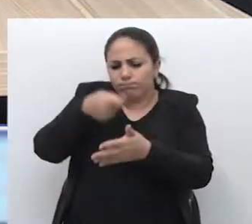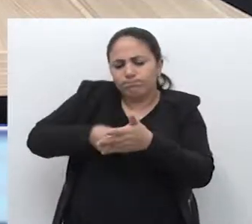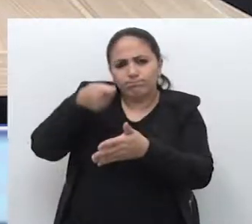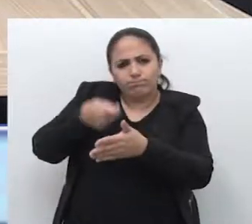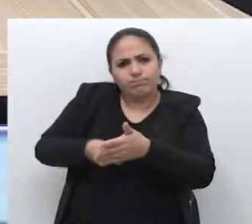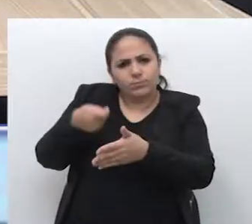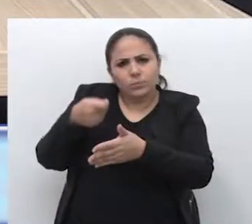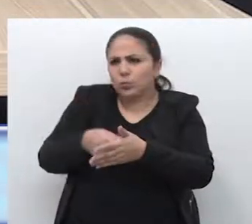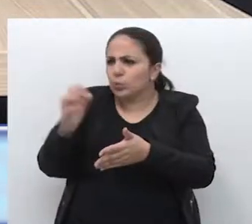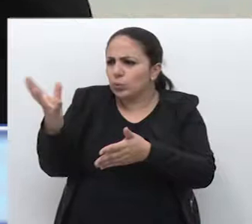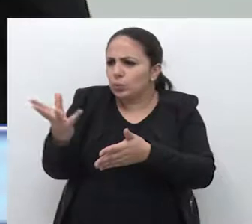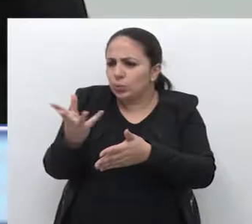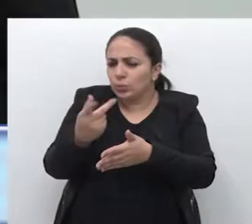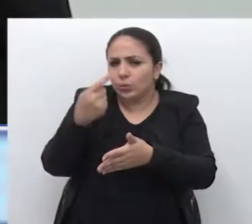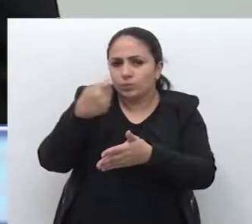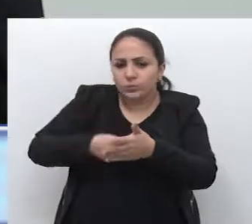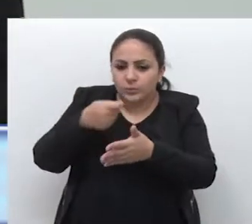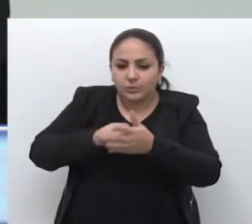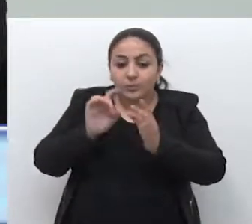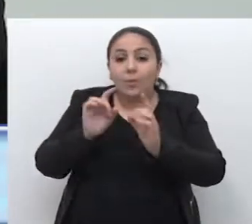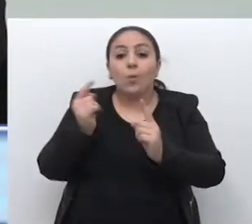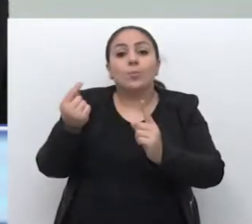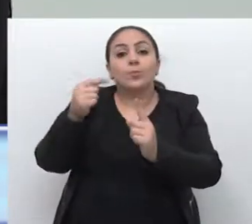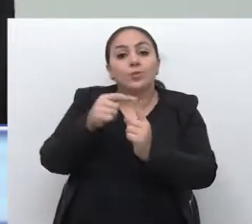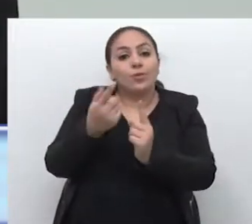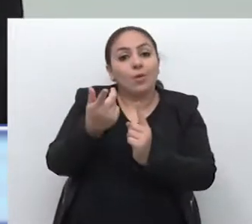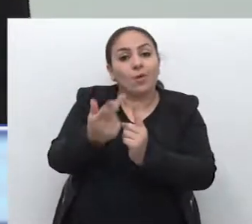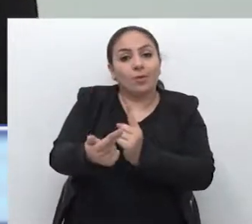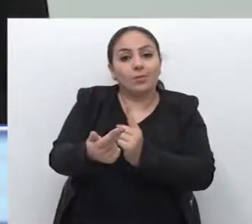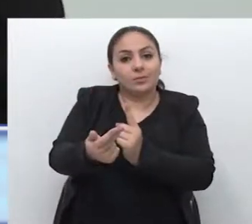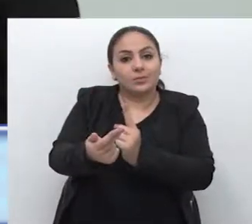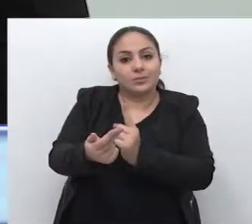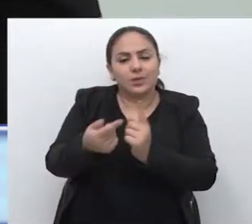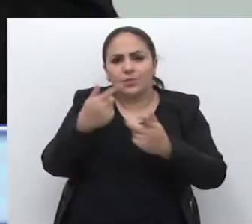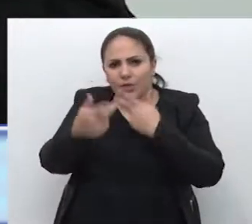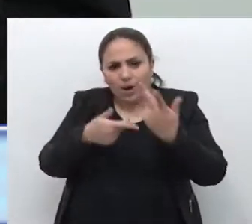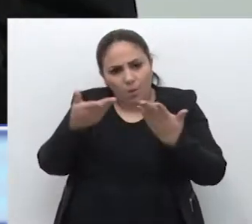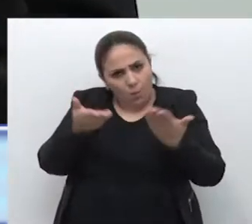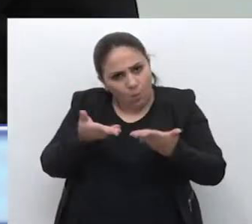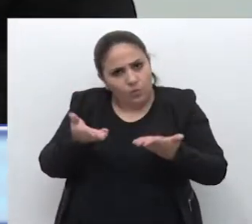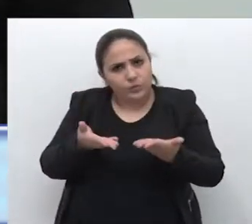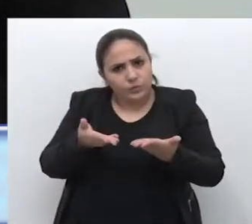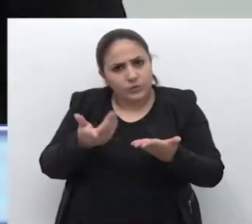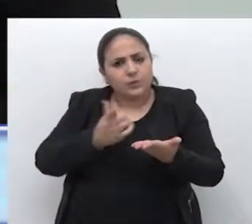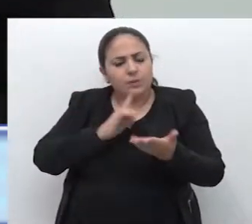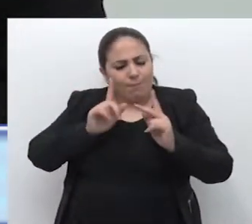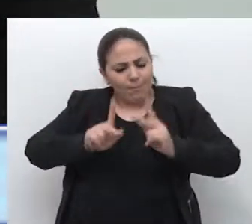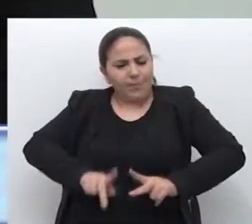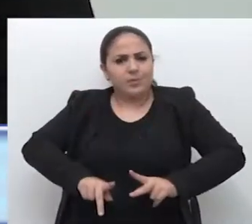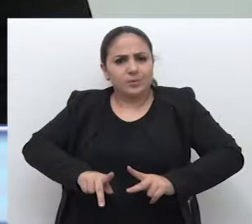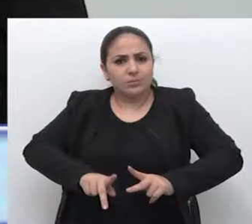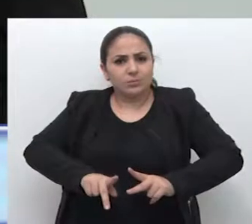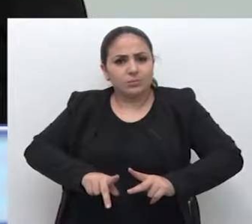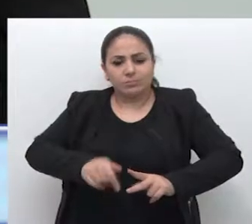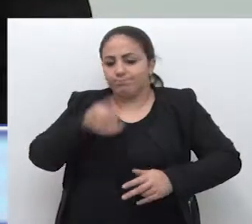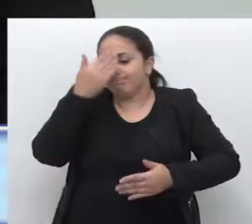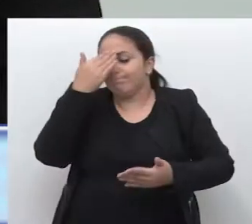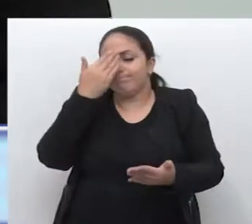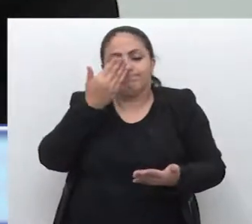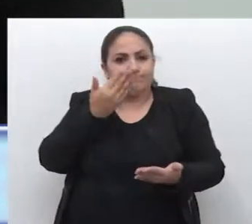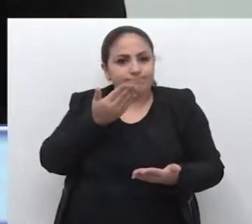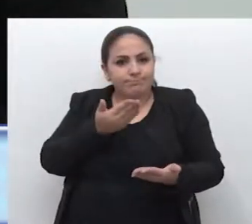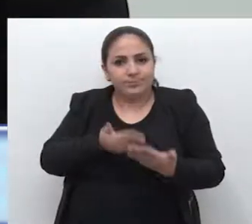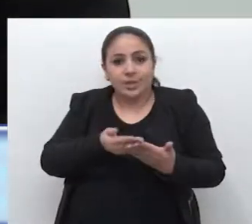Todos enganjados, todos puxando para o mesmo lado. E dizer que hoje ainda tem gente que